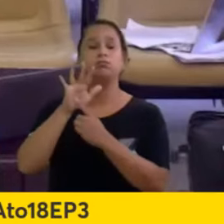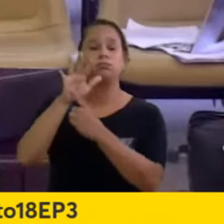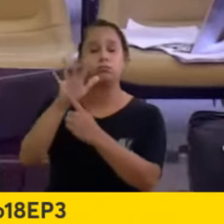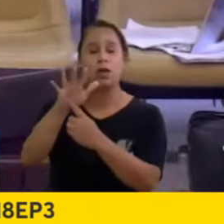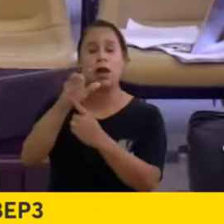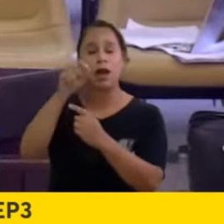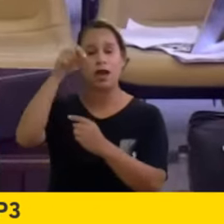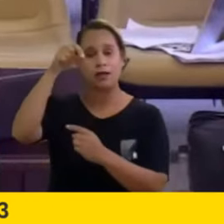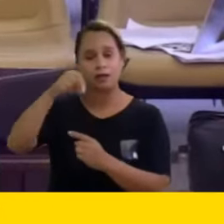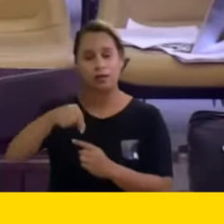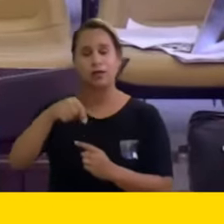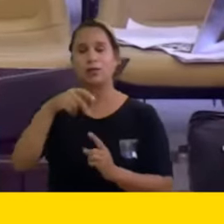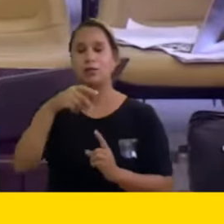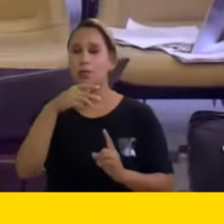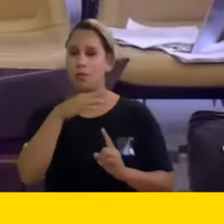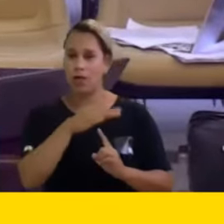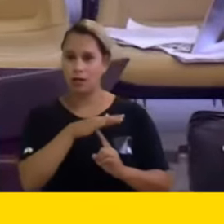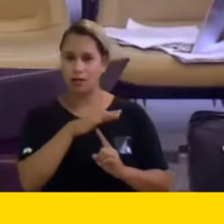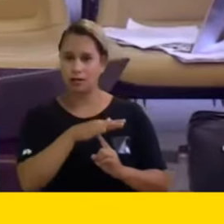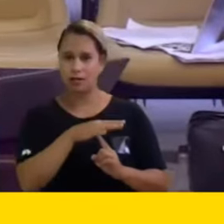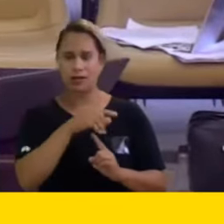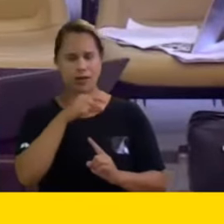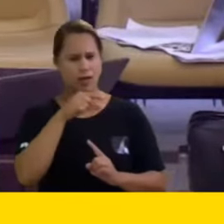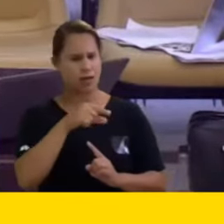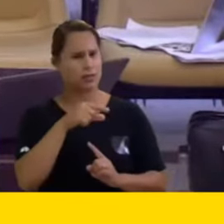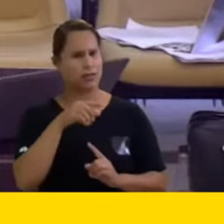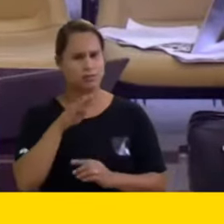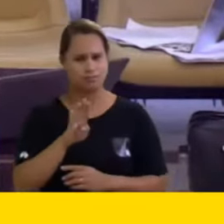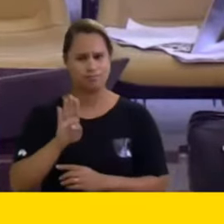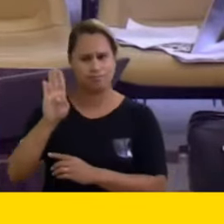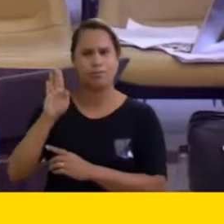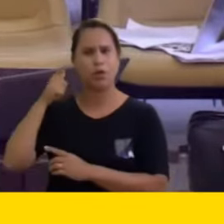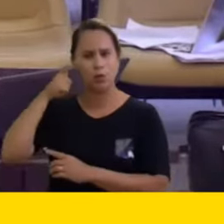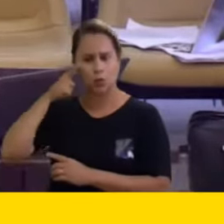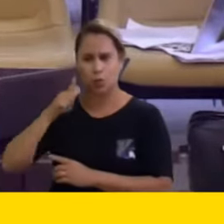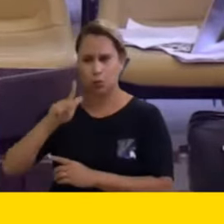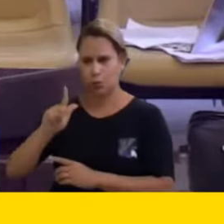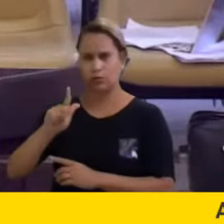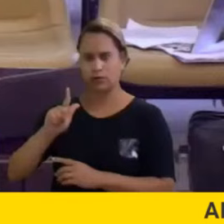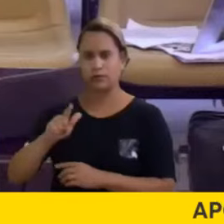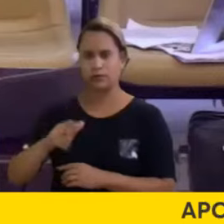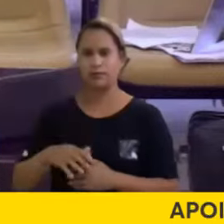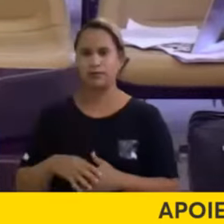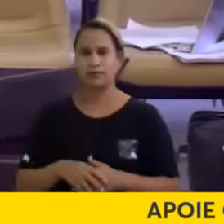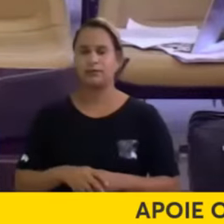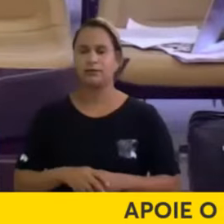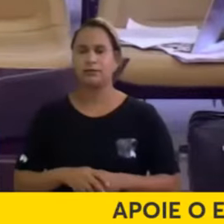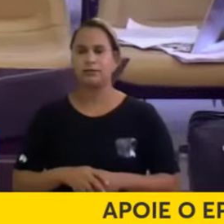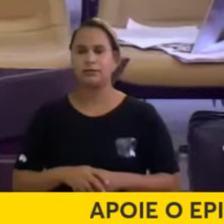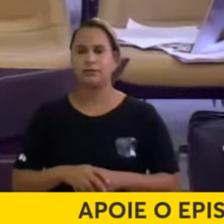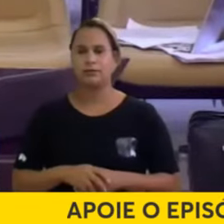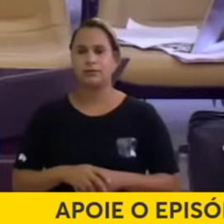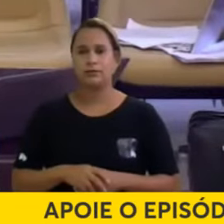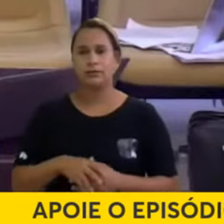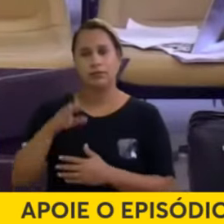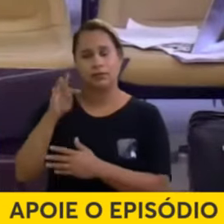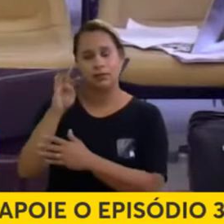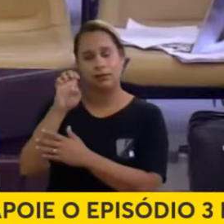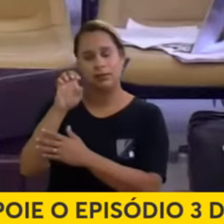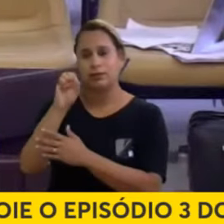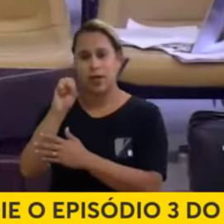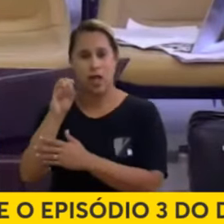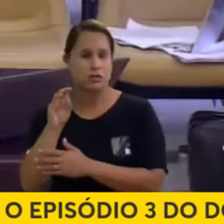eleito senador do Paraná Essa é são as duas teses ou as teses principais postas nas petições